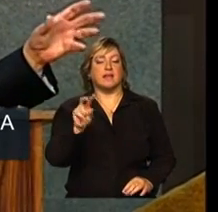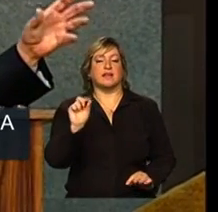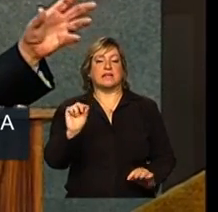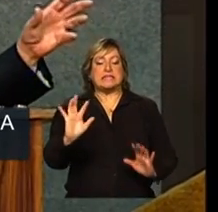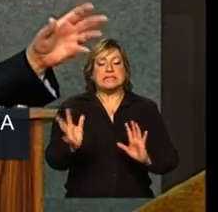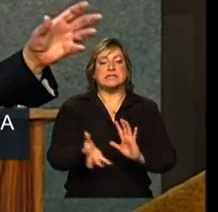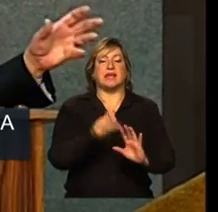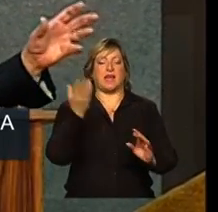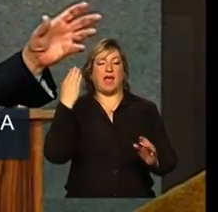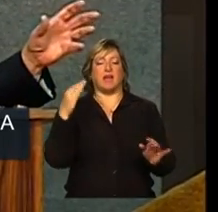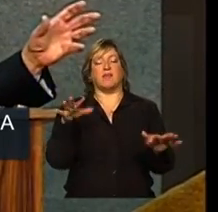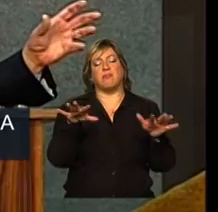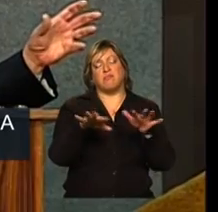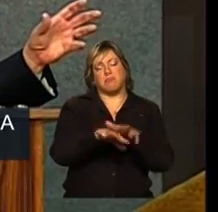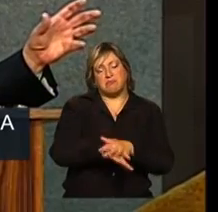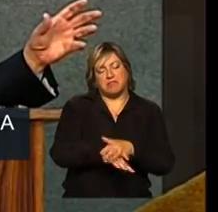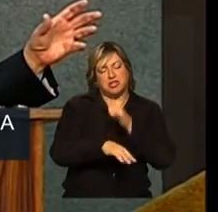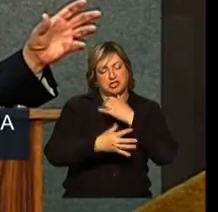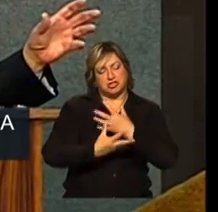da invisibilidade